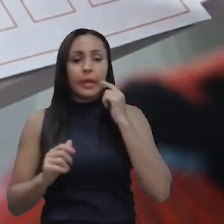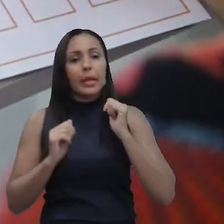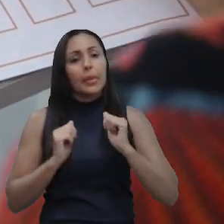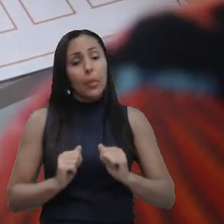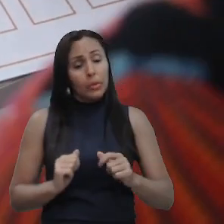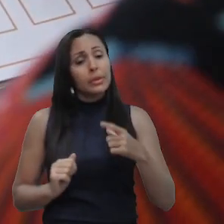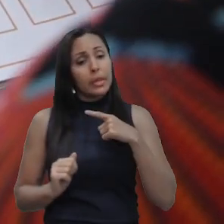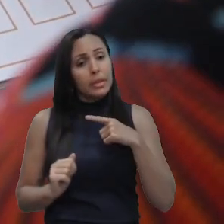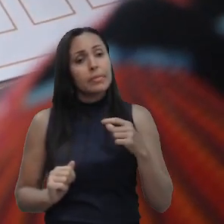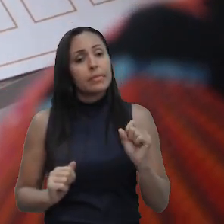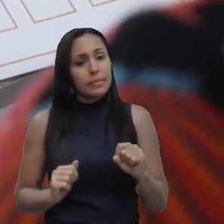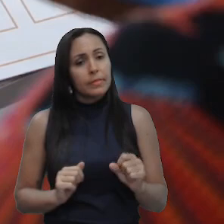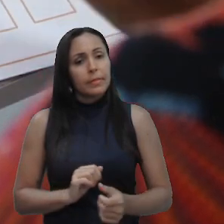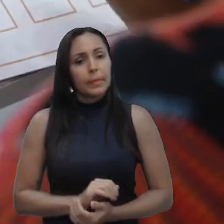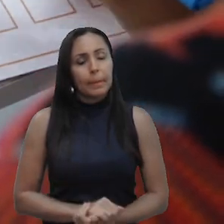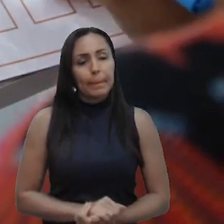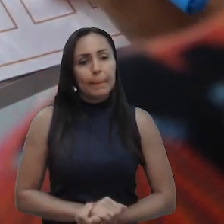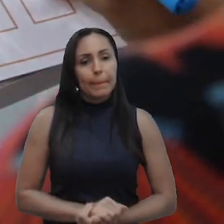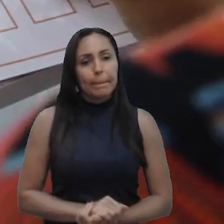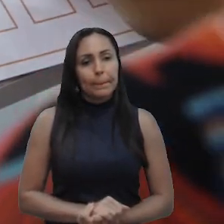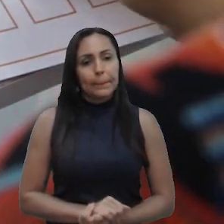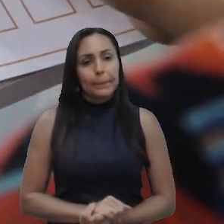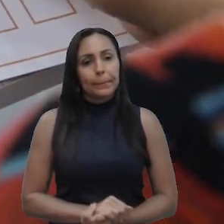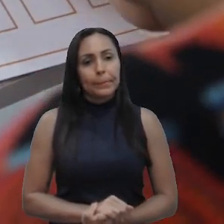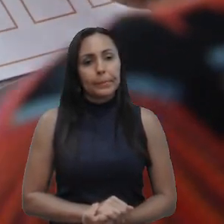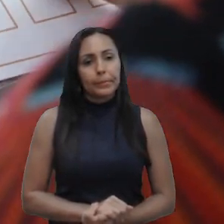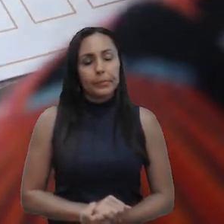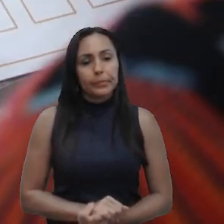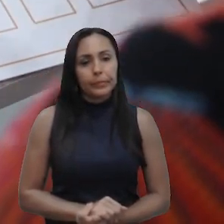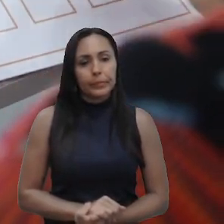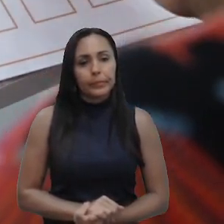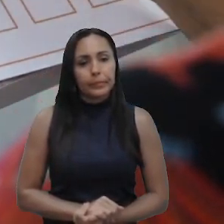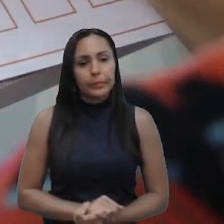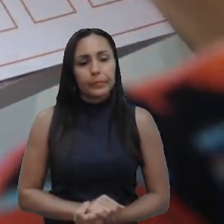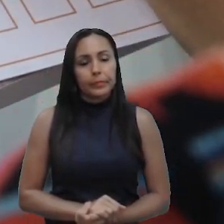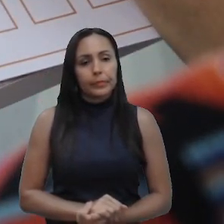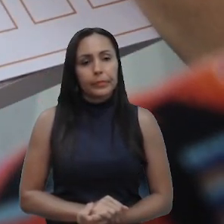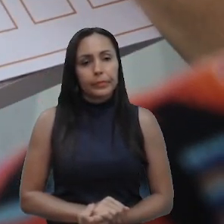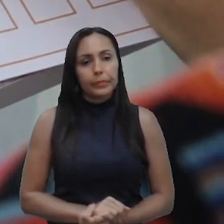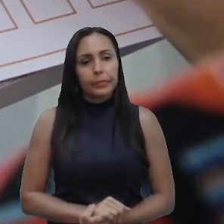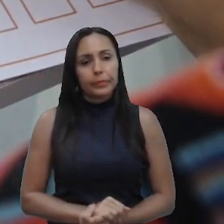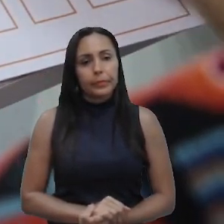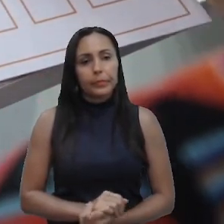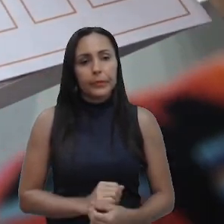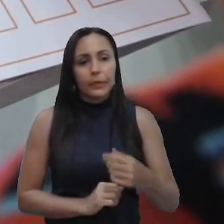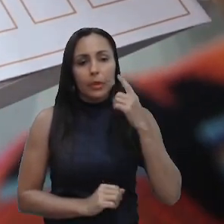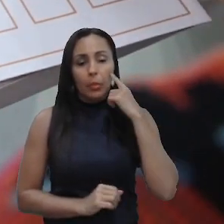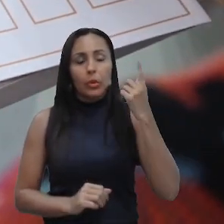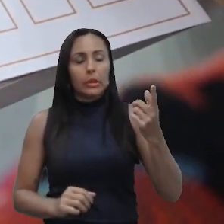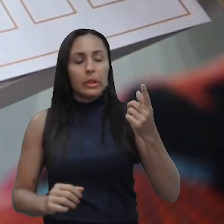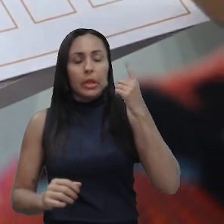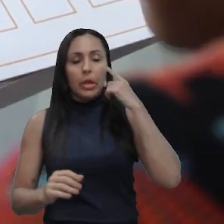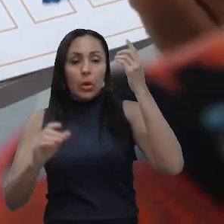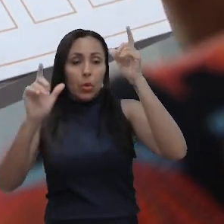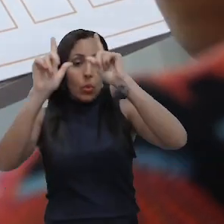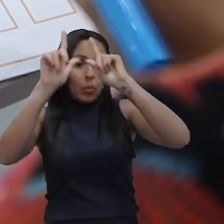ter, não podem ter tamanhos diversos, tá? No grid modular, a gente não pode ter um quadrado maior e um quadrado